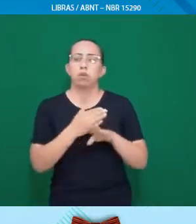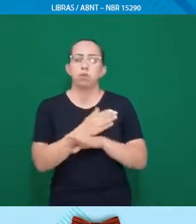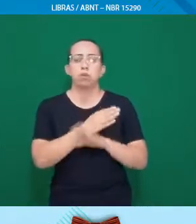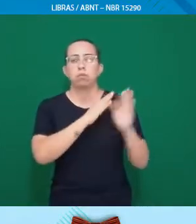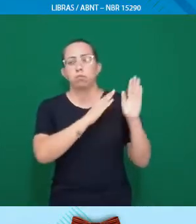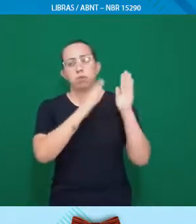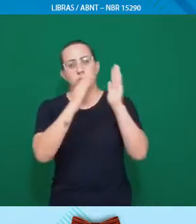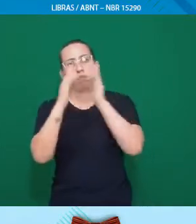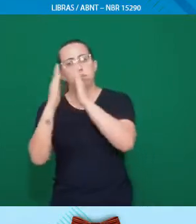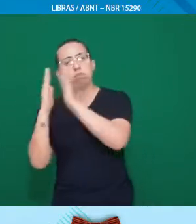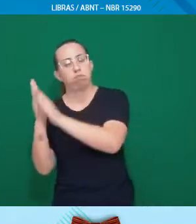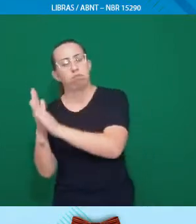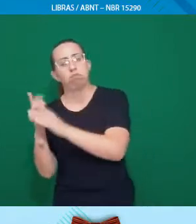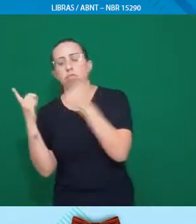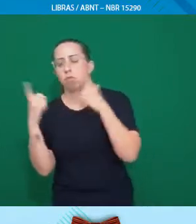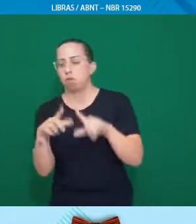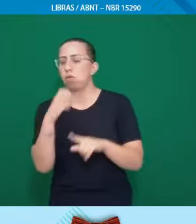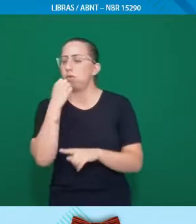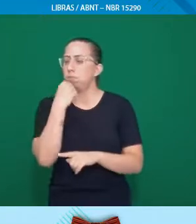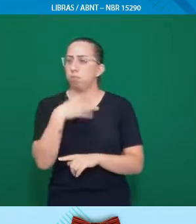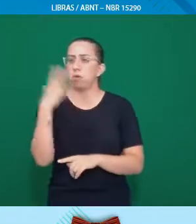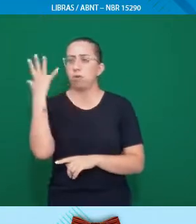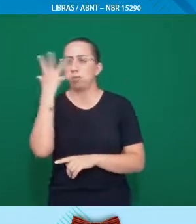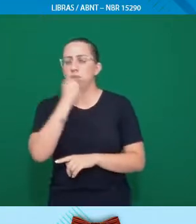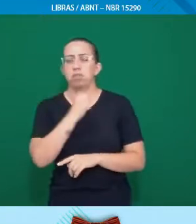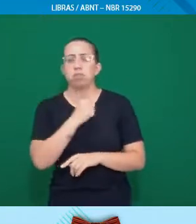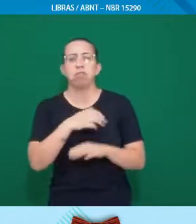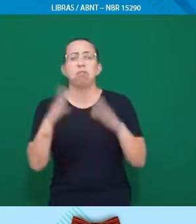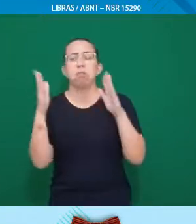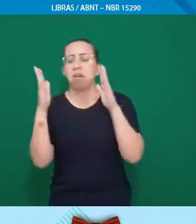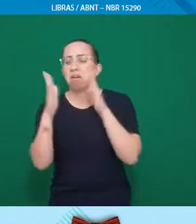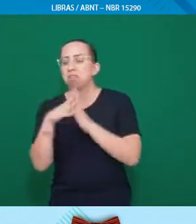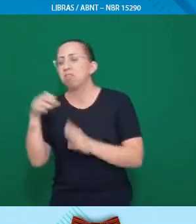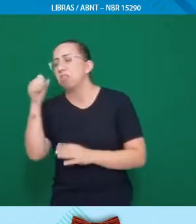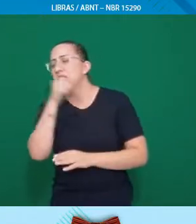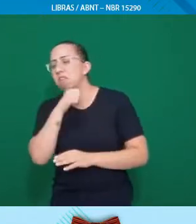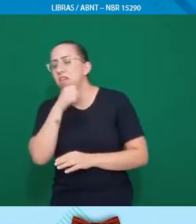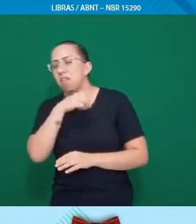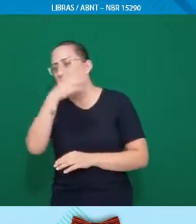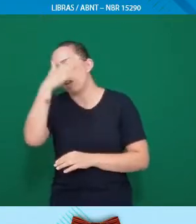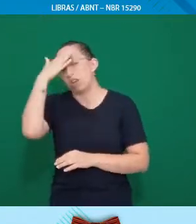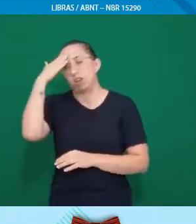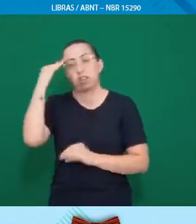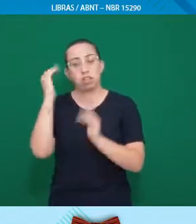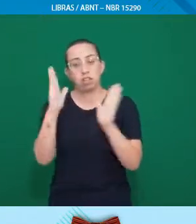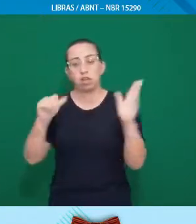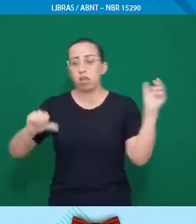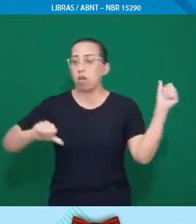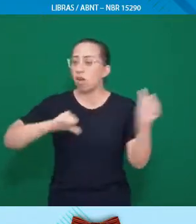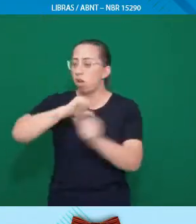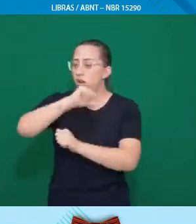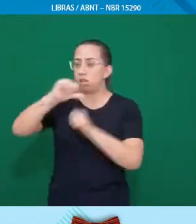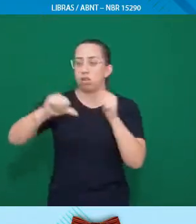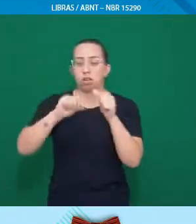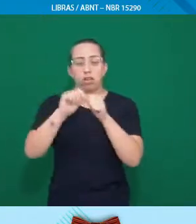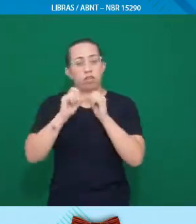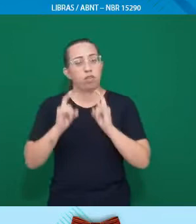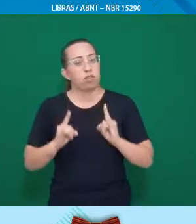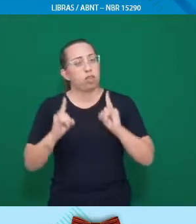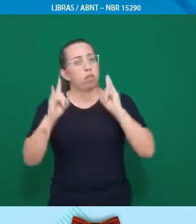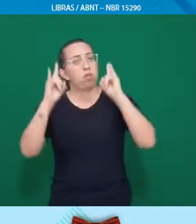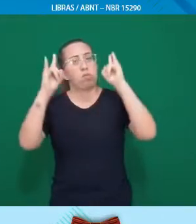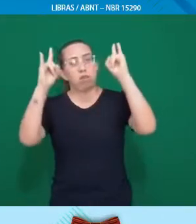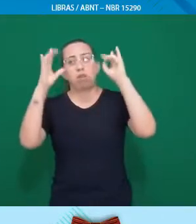biblioteca pública é aonde era uma casinha lá jogada e se pensava fazer um